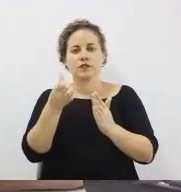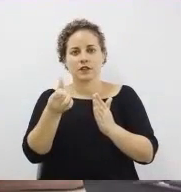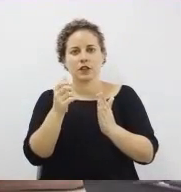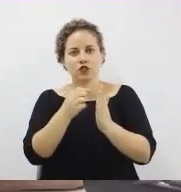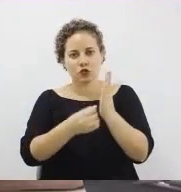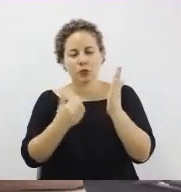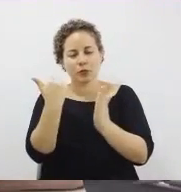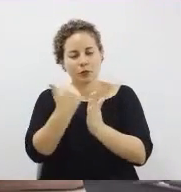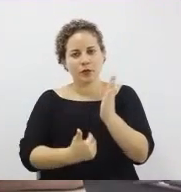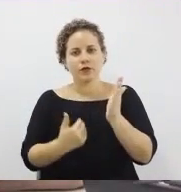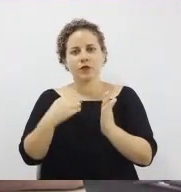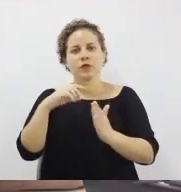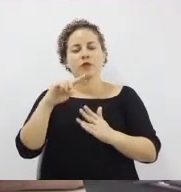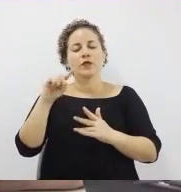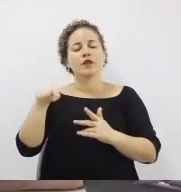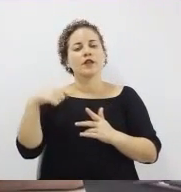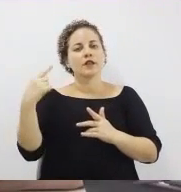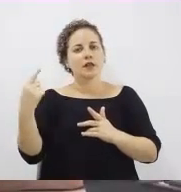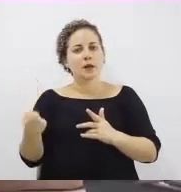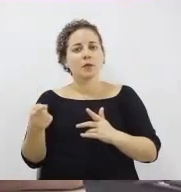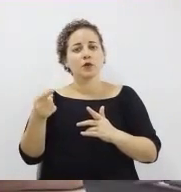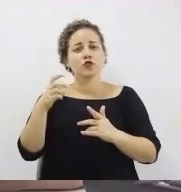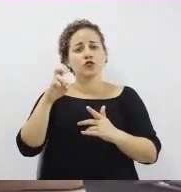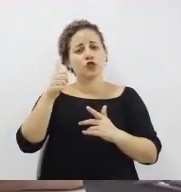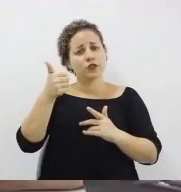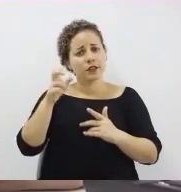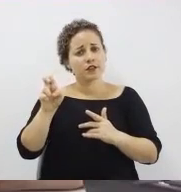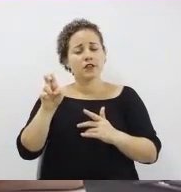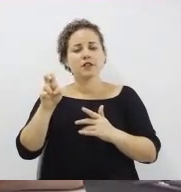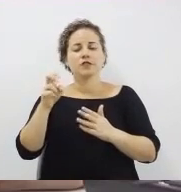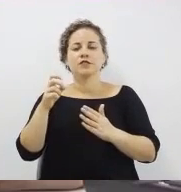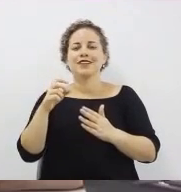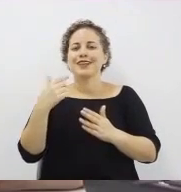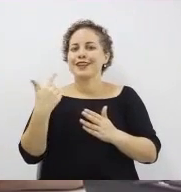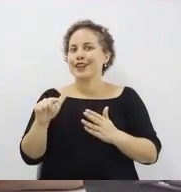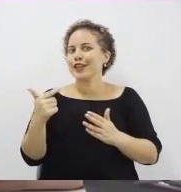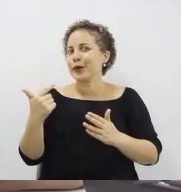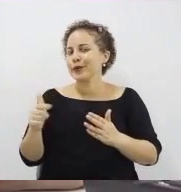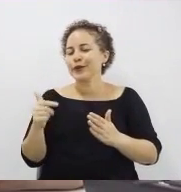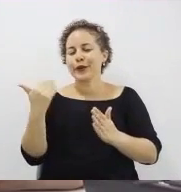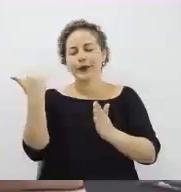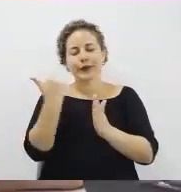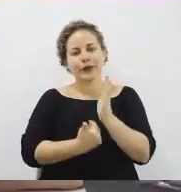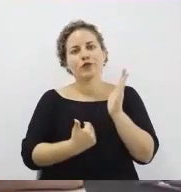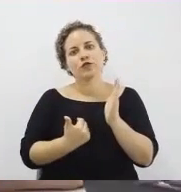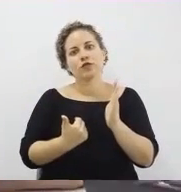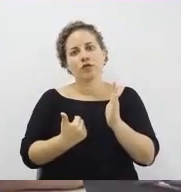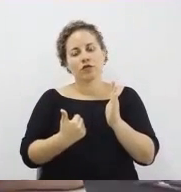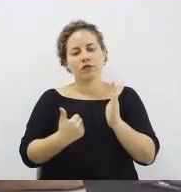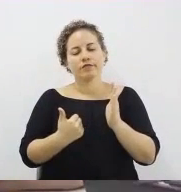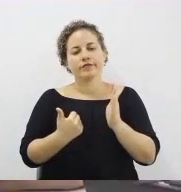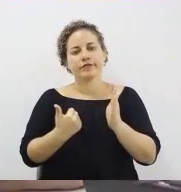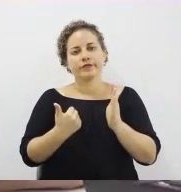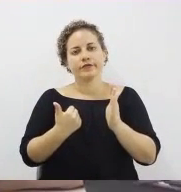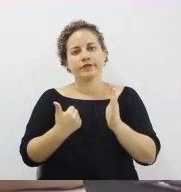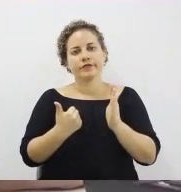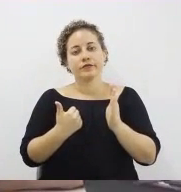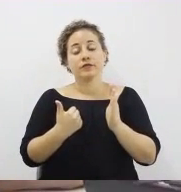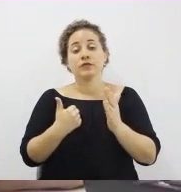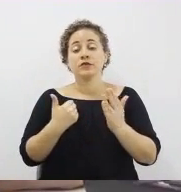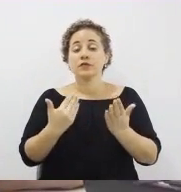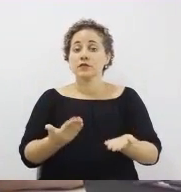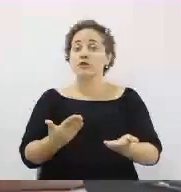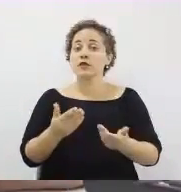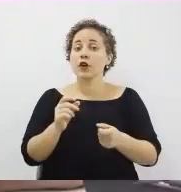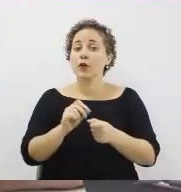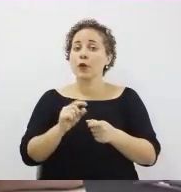15, 1,5%. E após o dia 15, não haveria descontos. O objetivo aqui é